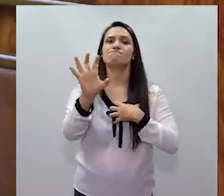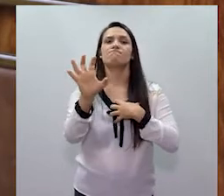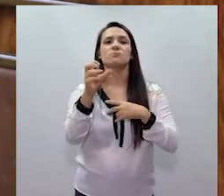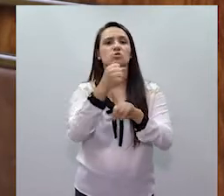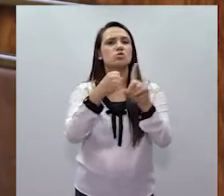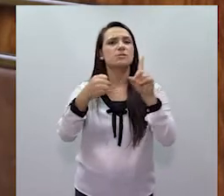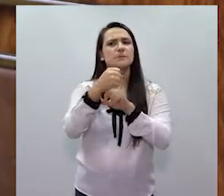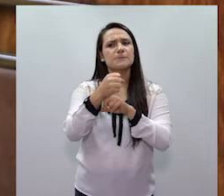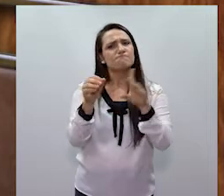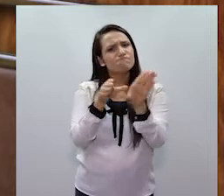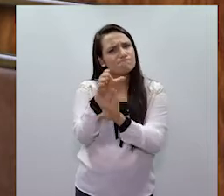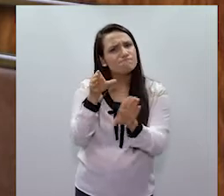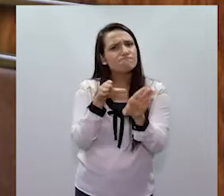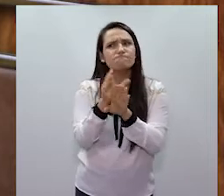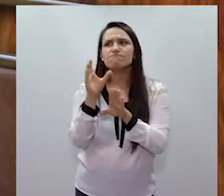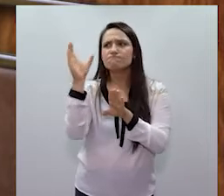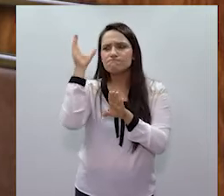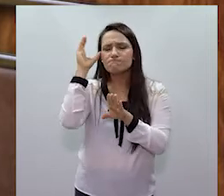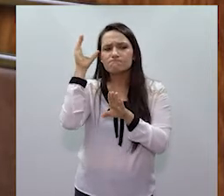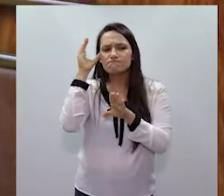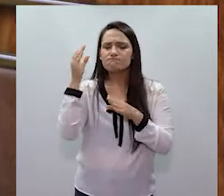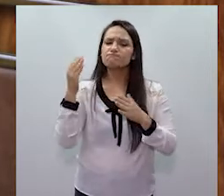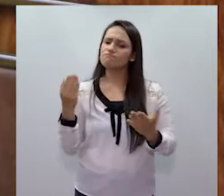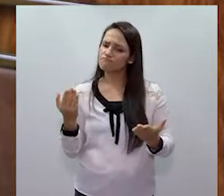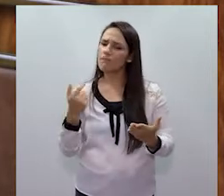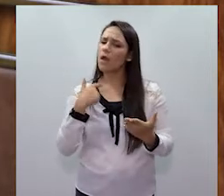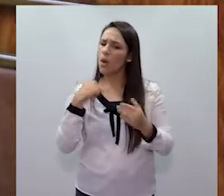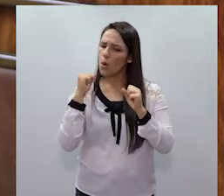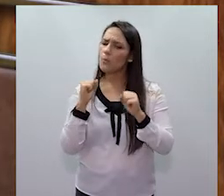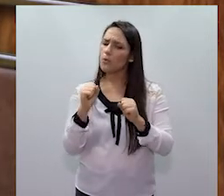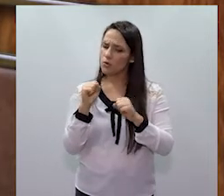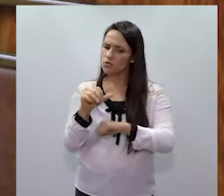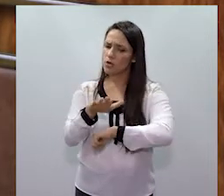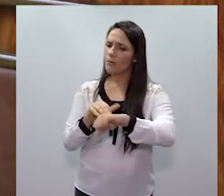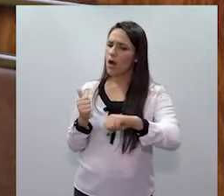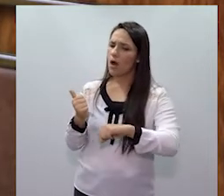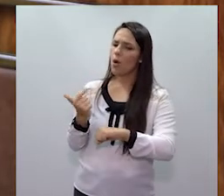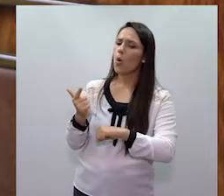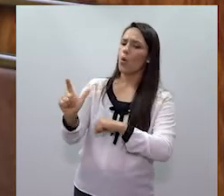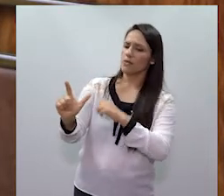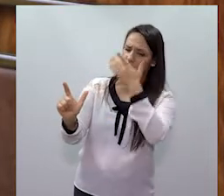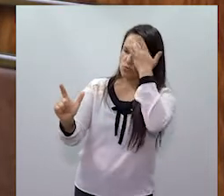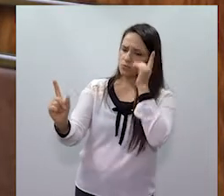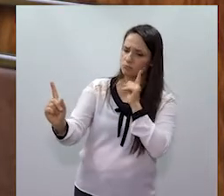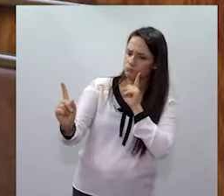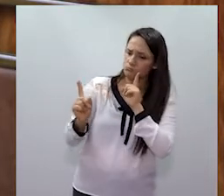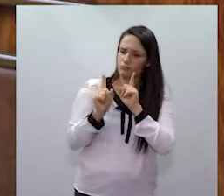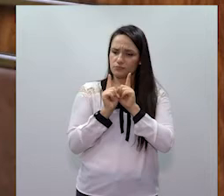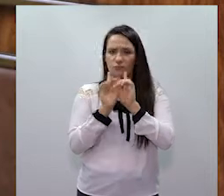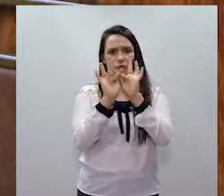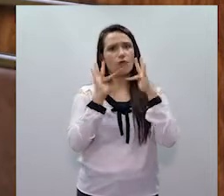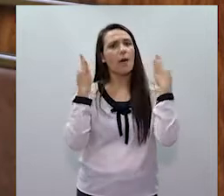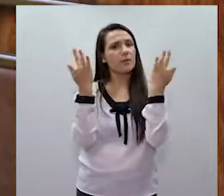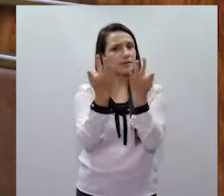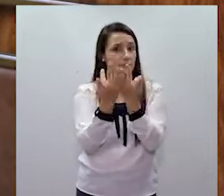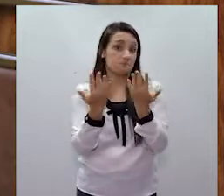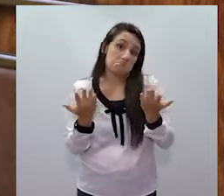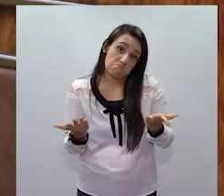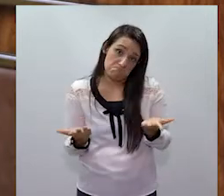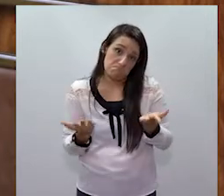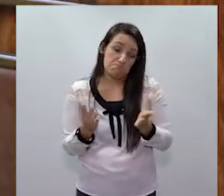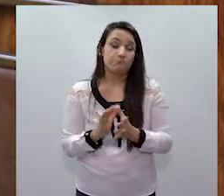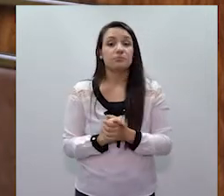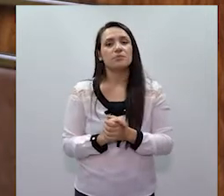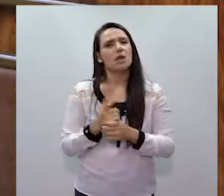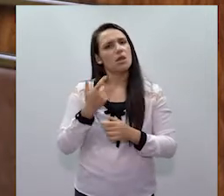da possibilidade que existe de você aumentar a sua família por meio da adoção. E com o passar dos anos, conforme